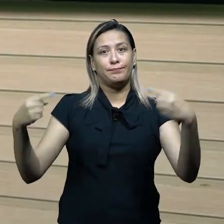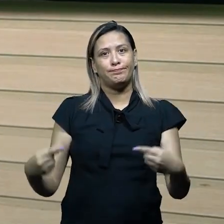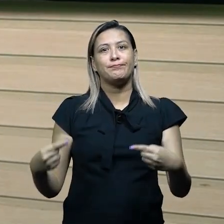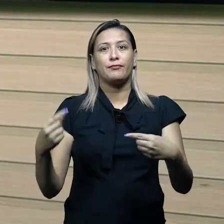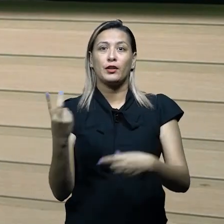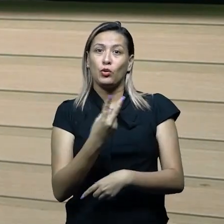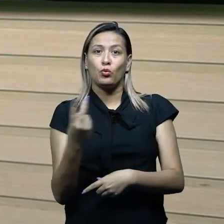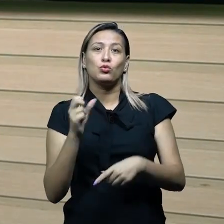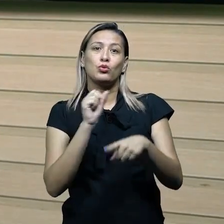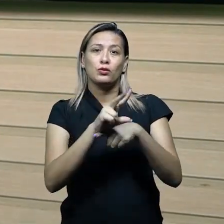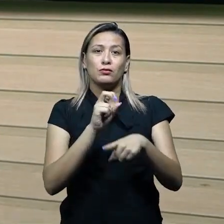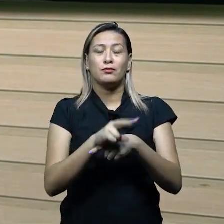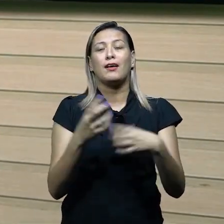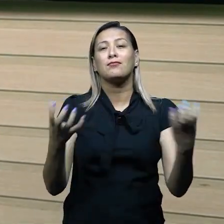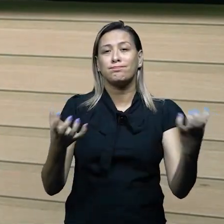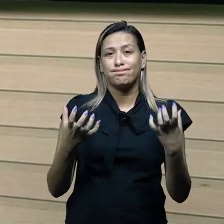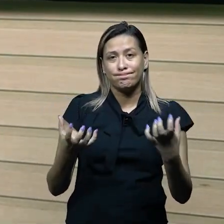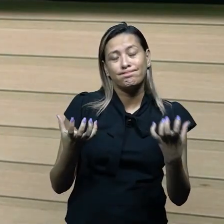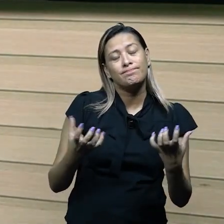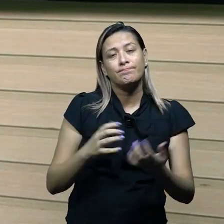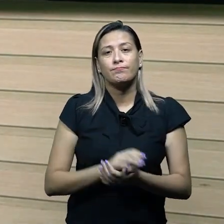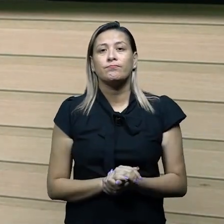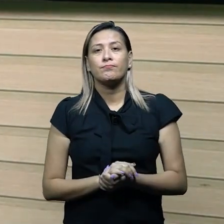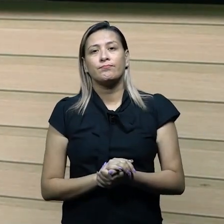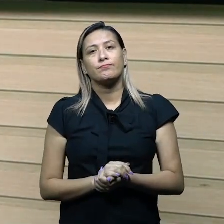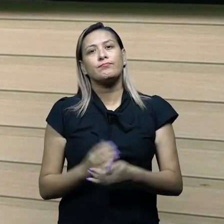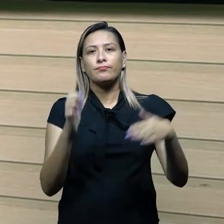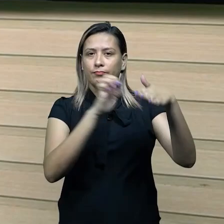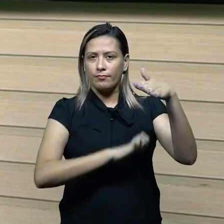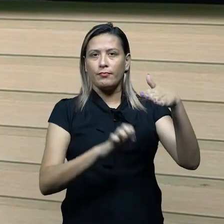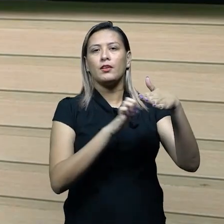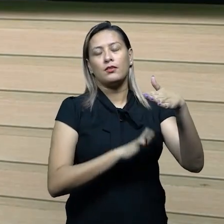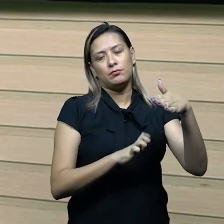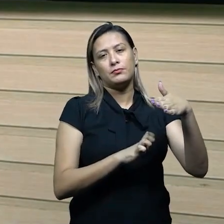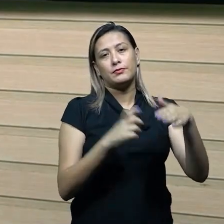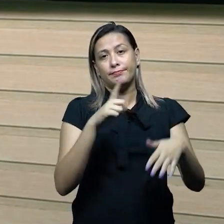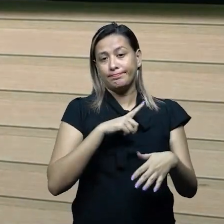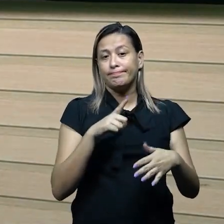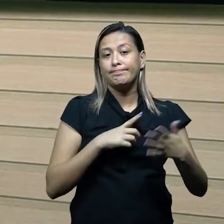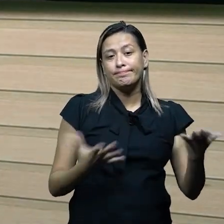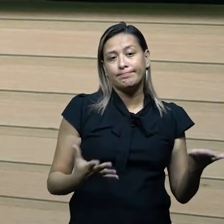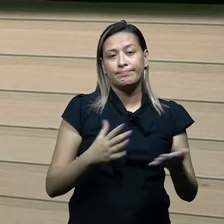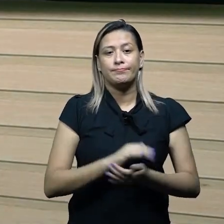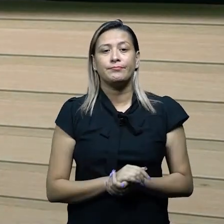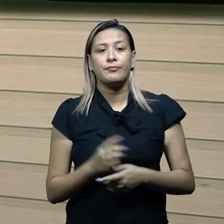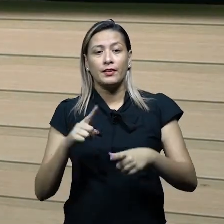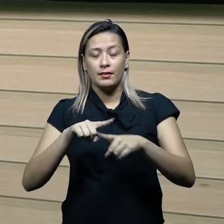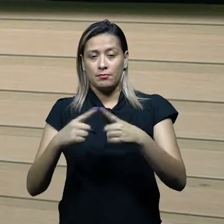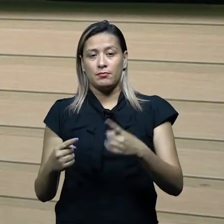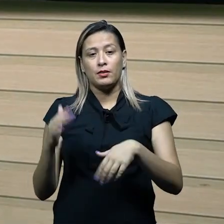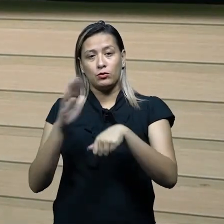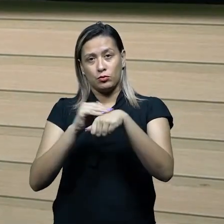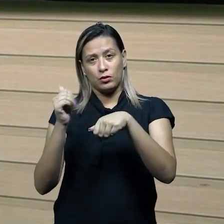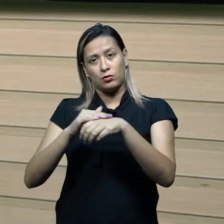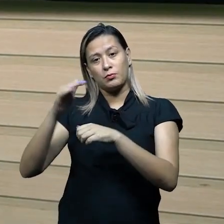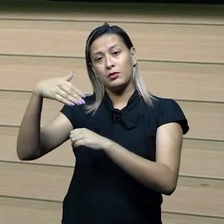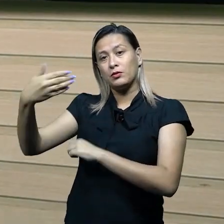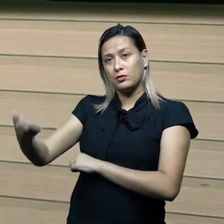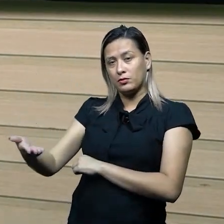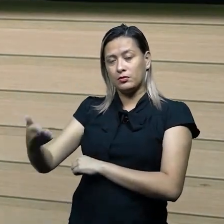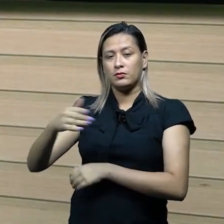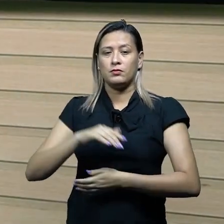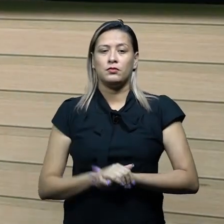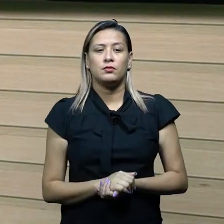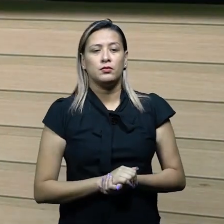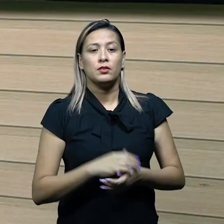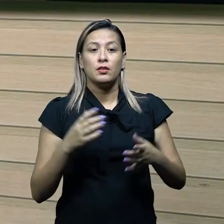vaga, ela também quer a vaga. Então, em algumas empresas, a gente identifica isso. Já no recrutamento externo, é tudo o inverso. Eu